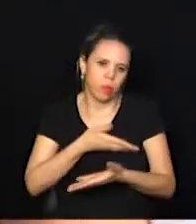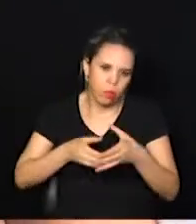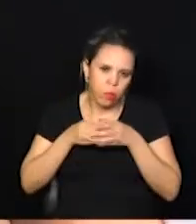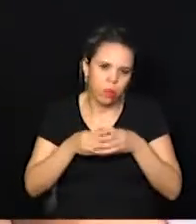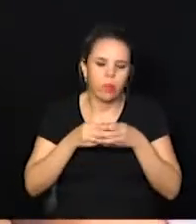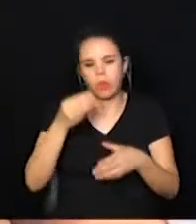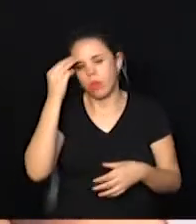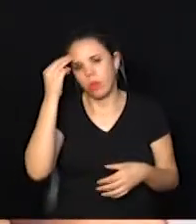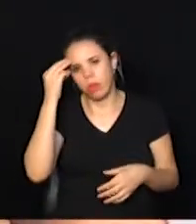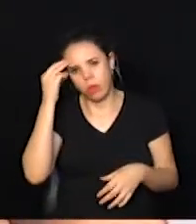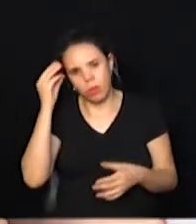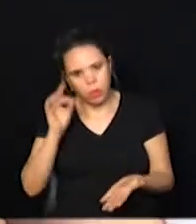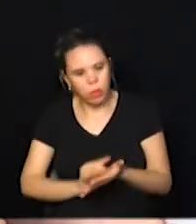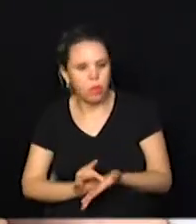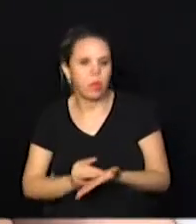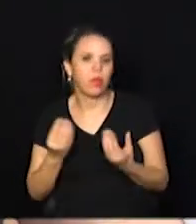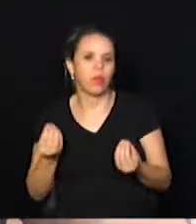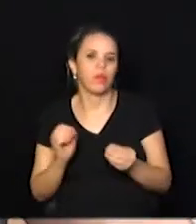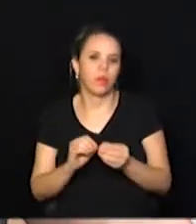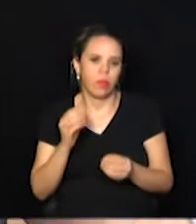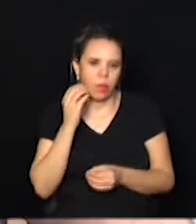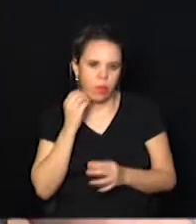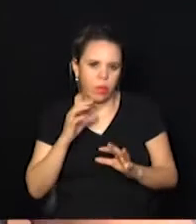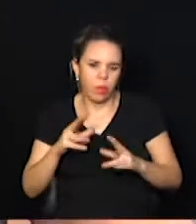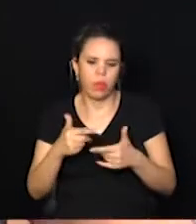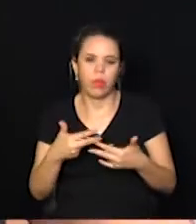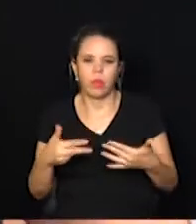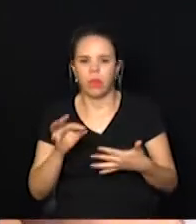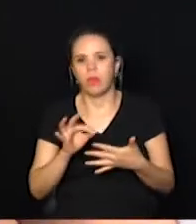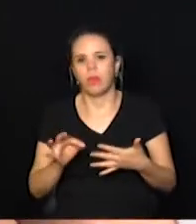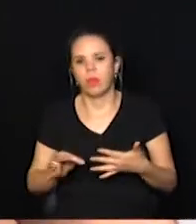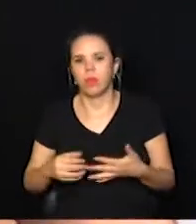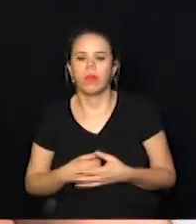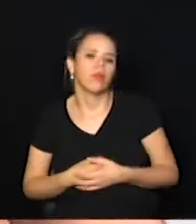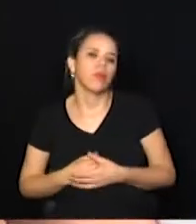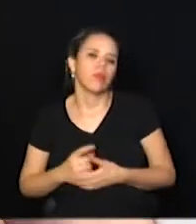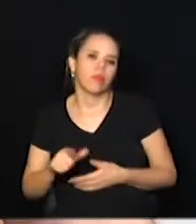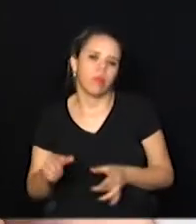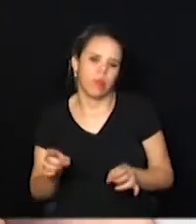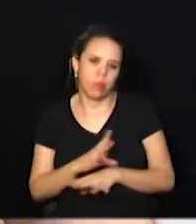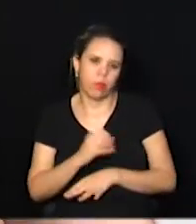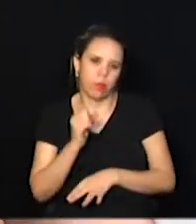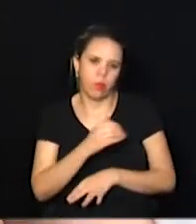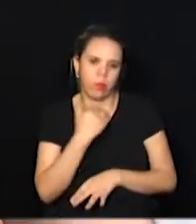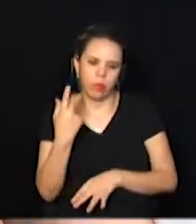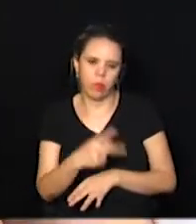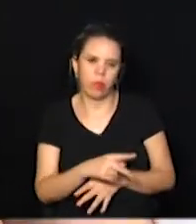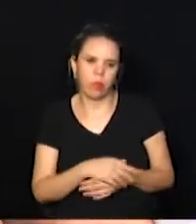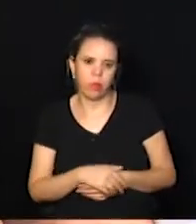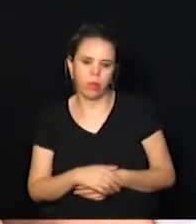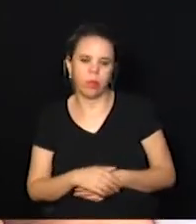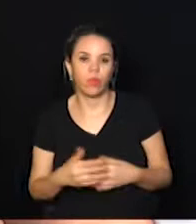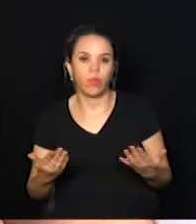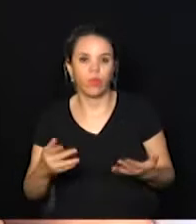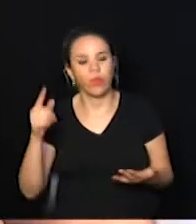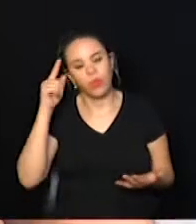memórias afetivas, e como que ficou todas essas questões após o assassinato dele. E o dia de hoje é